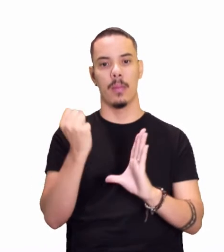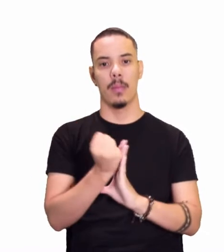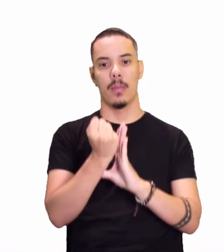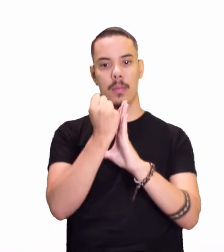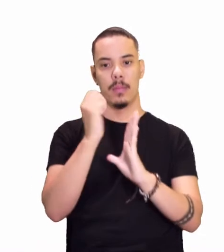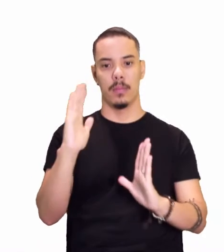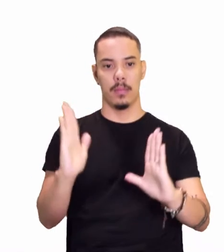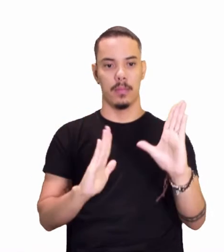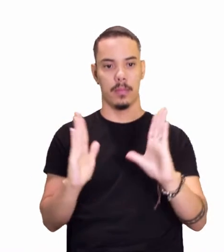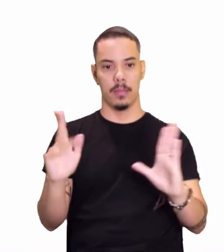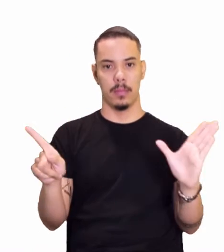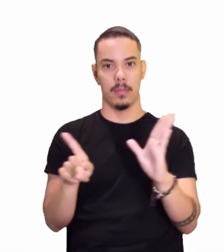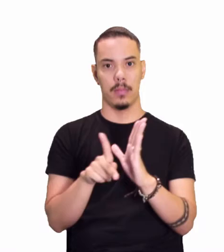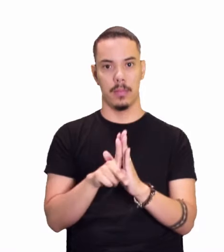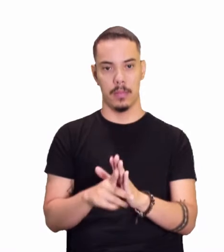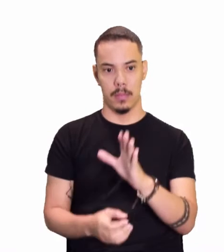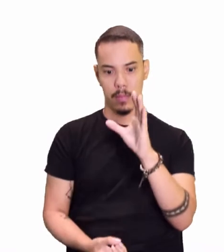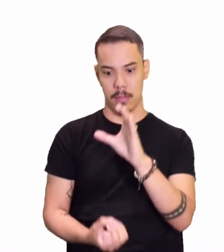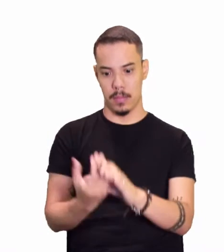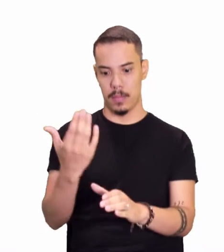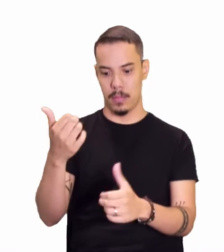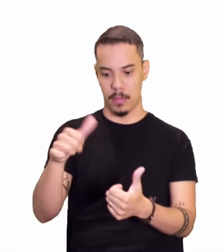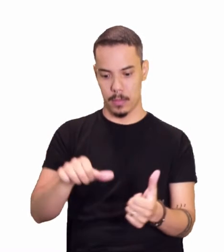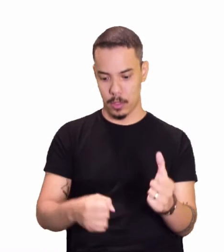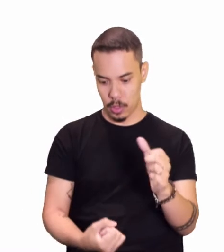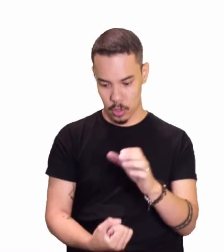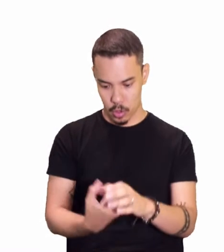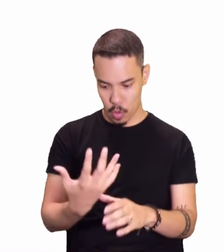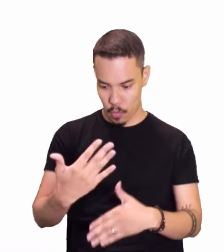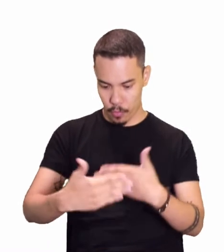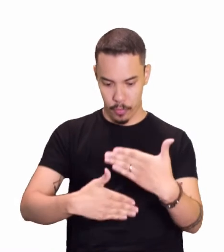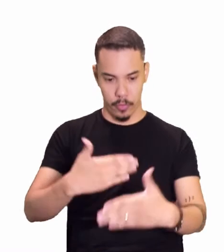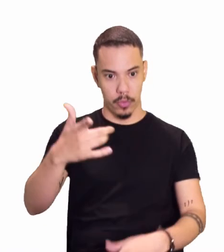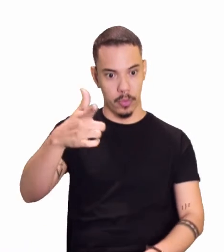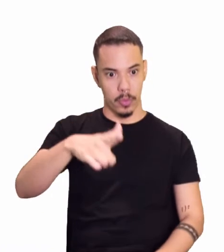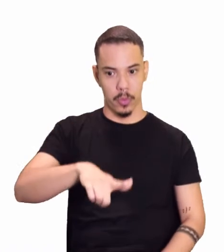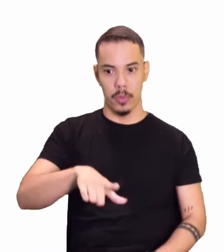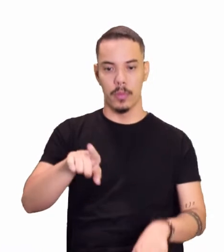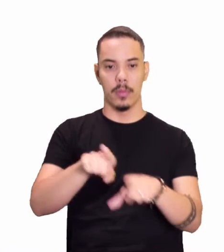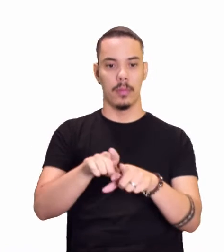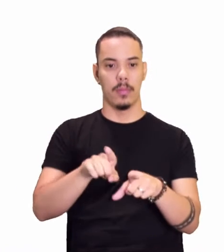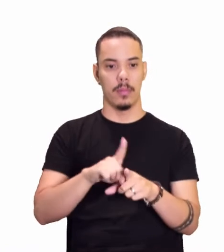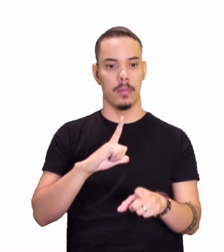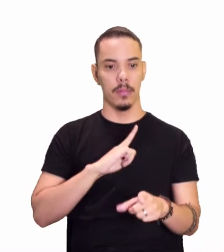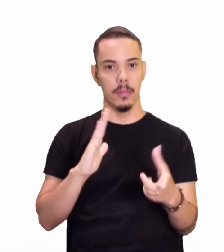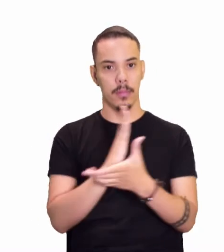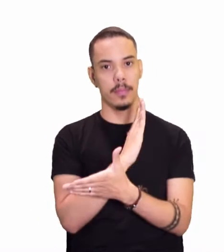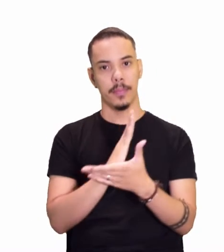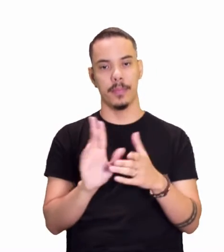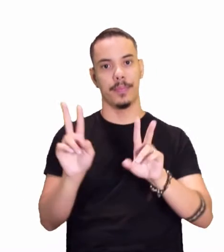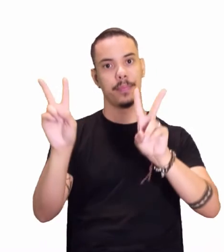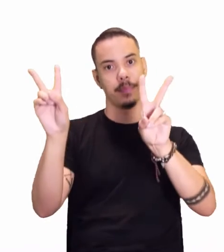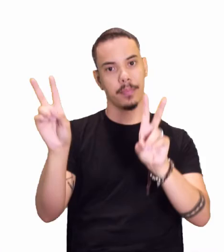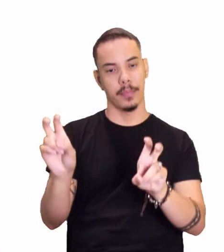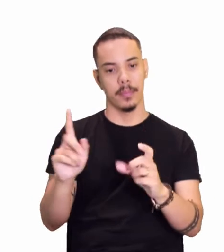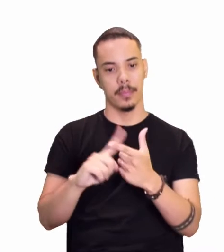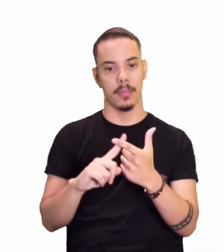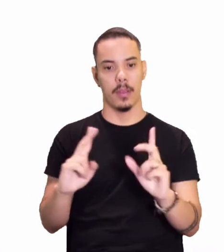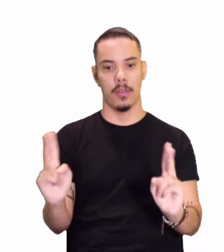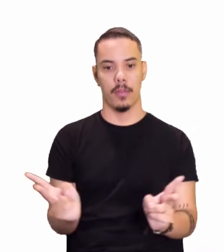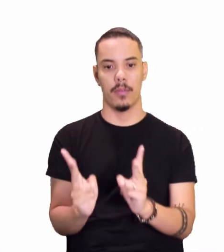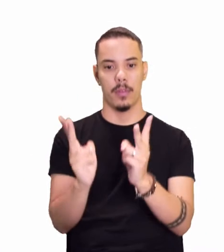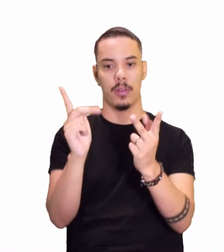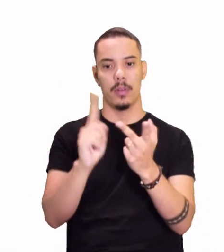um período renascentista. Assim, houve também a retomada de temas, retomada de